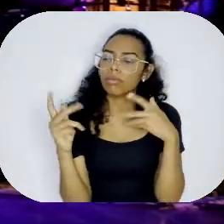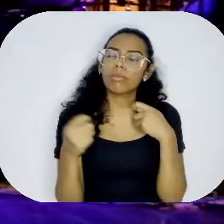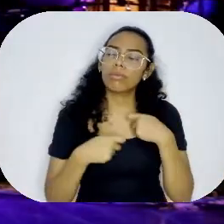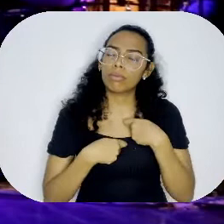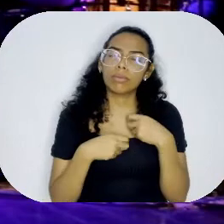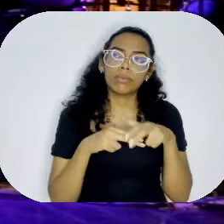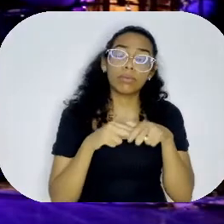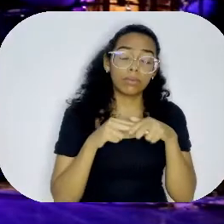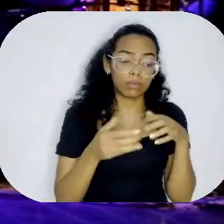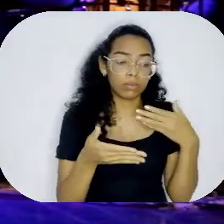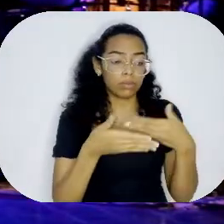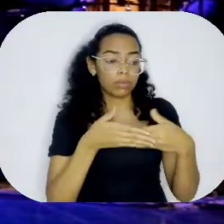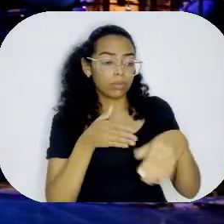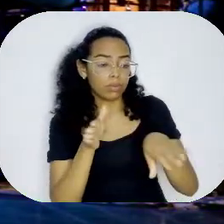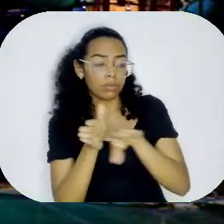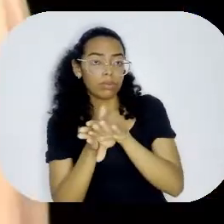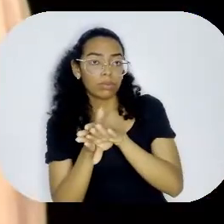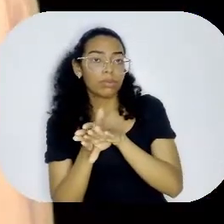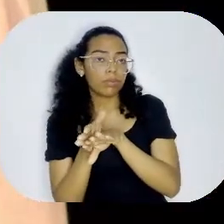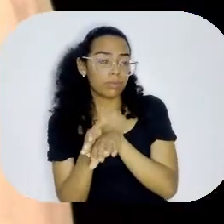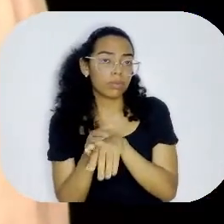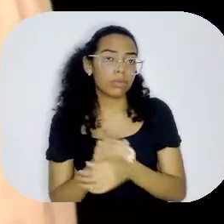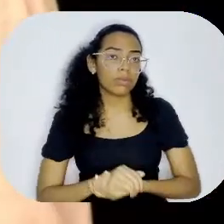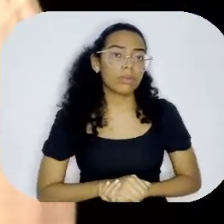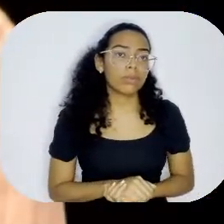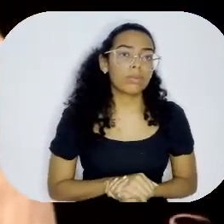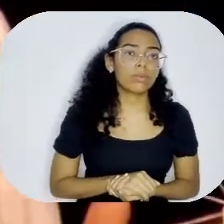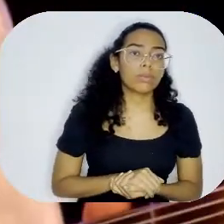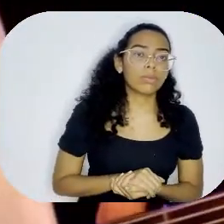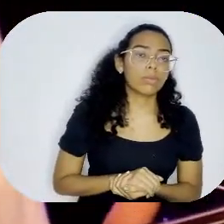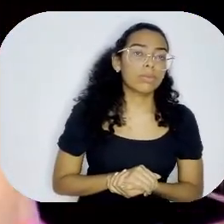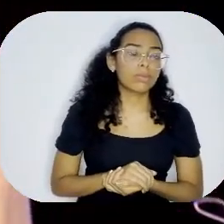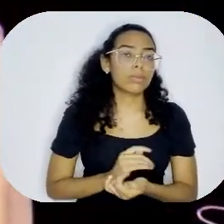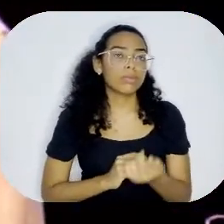diapasão, injustos caminhos até se chegar